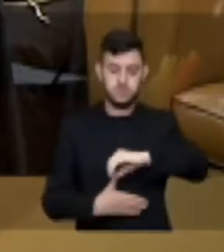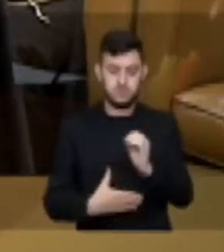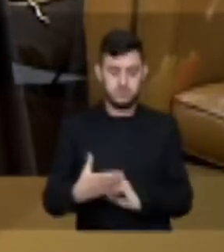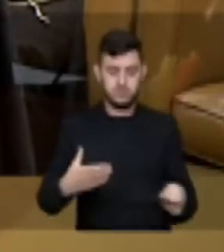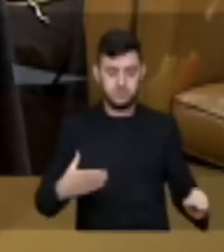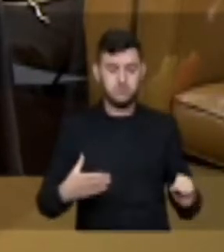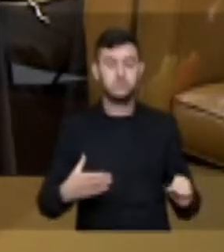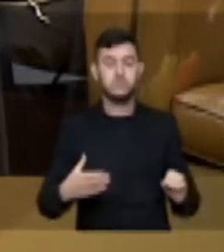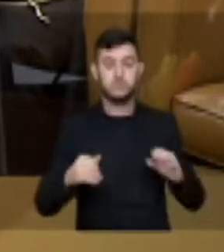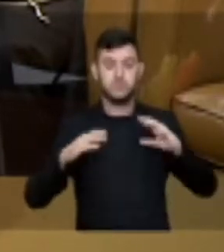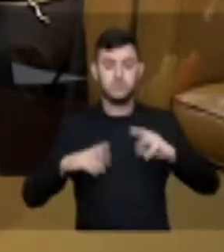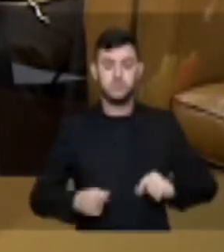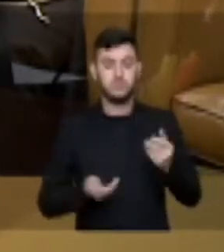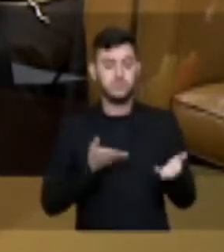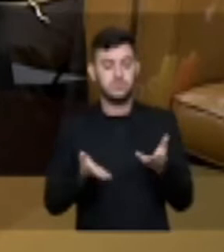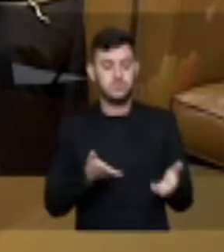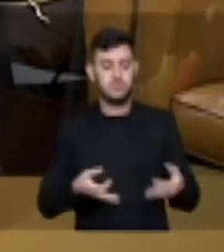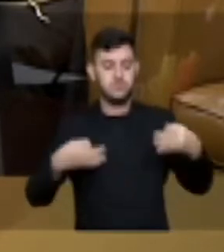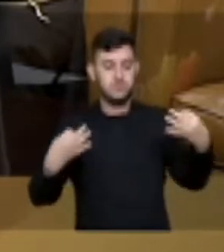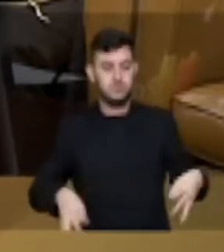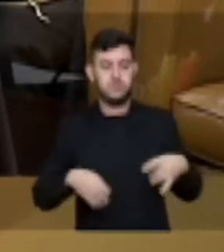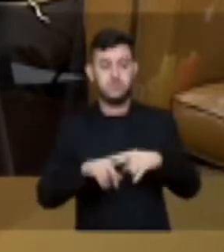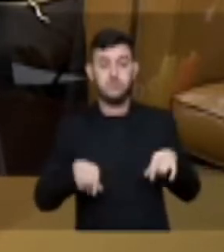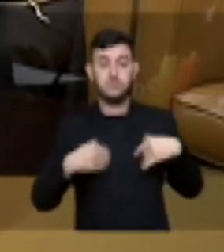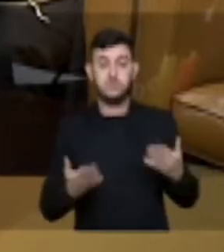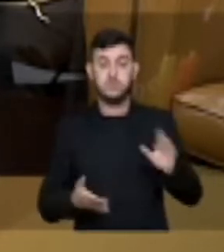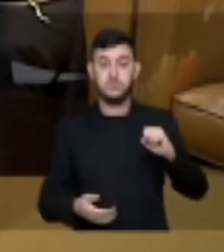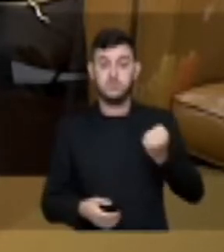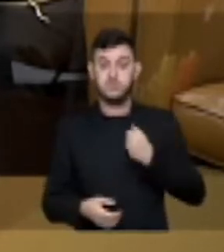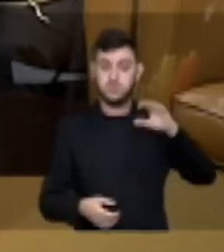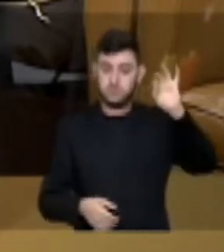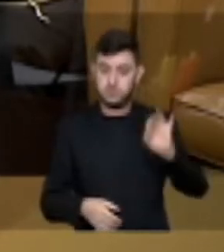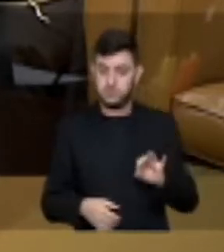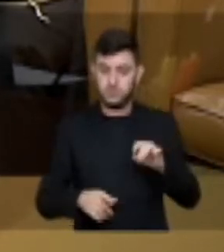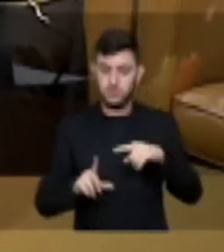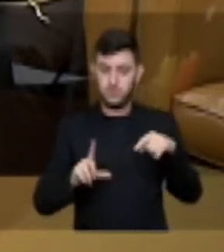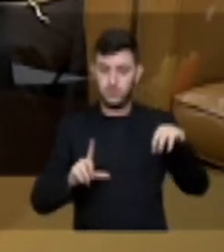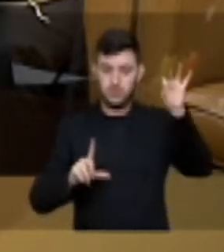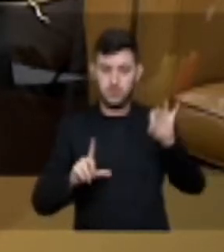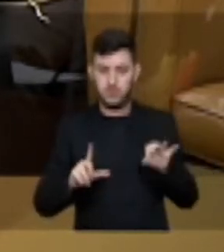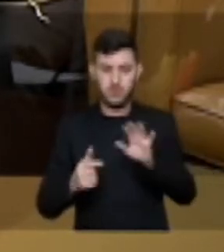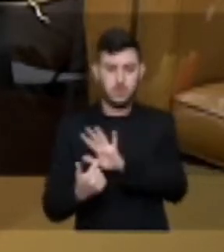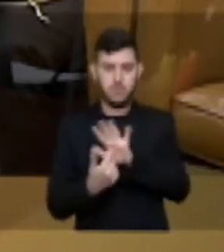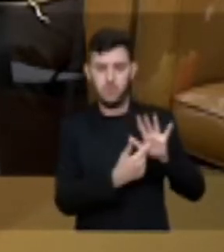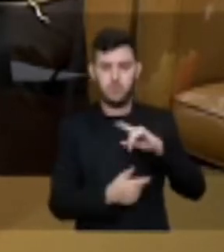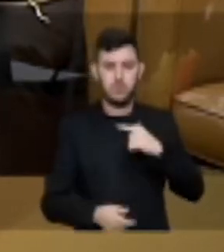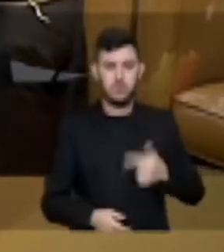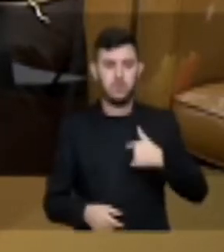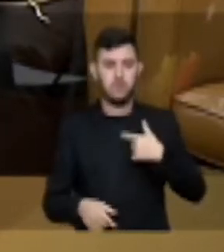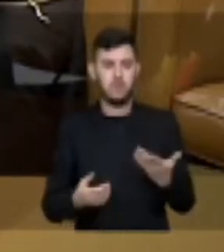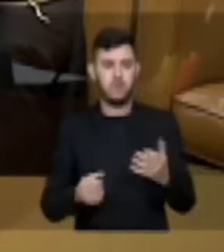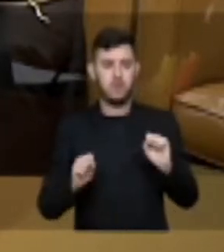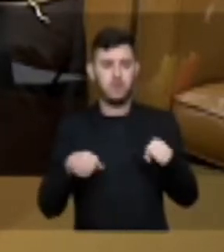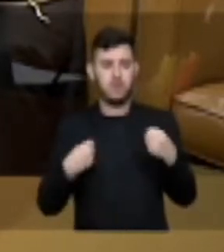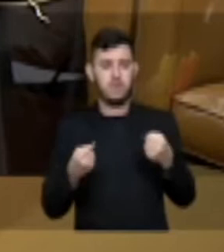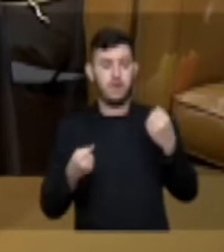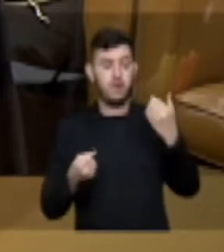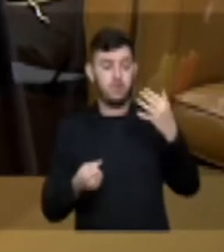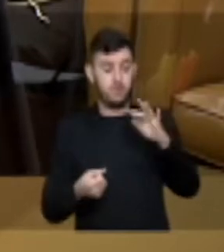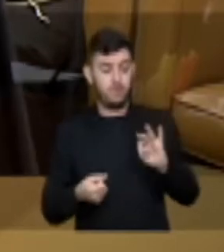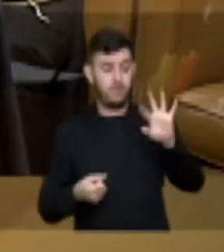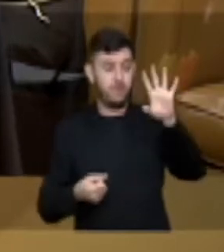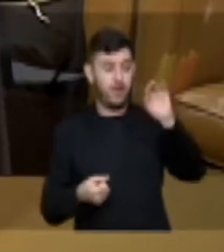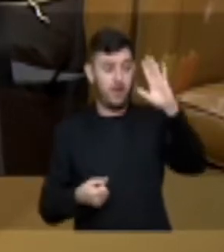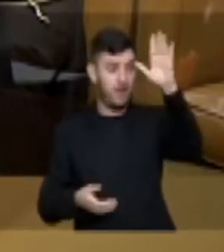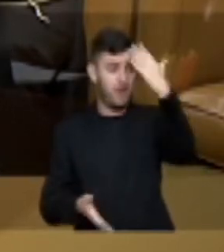sanitário. Esses números, excelências, deixam claro que não há qualquer respaldo fático em se defender que a manutenção do modelo